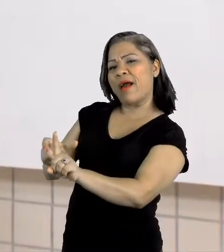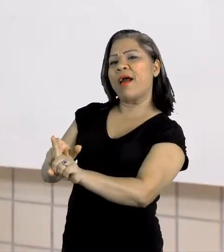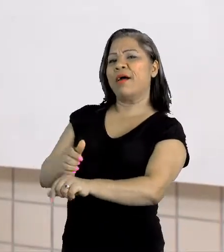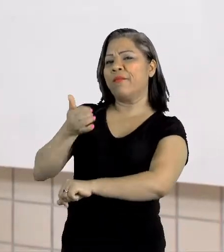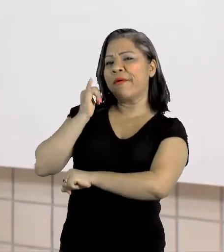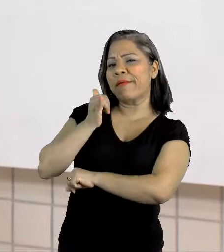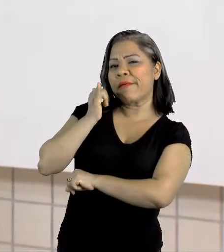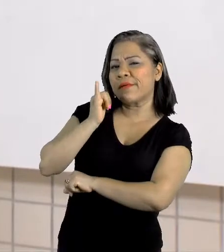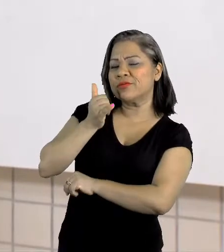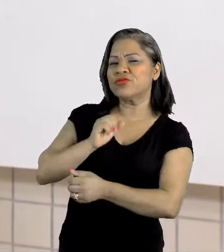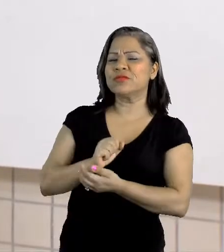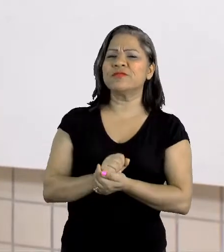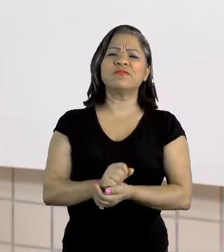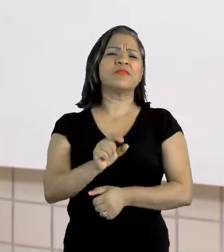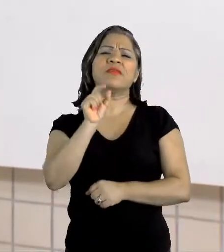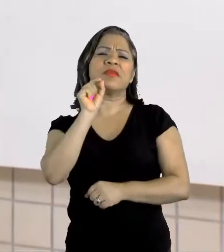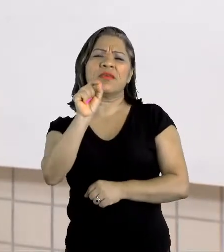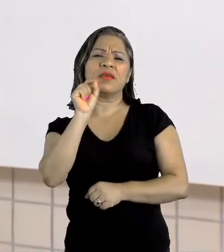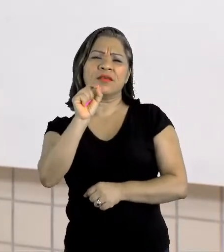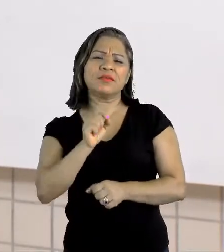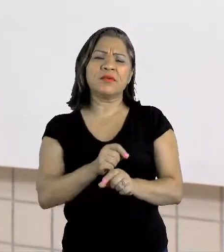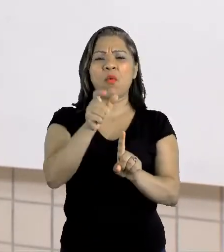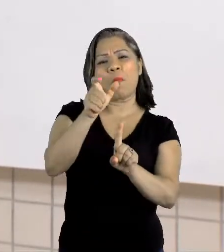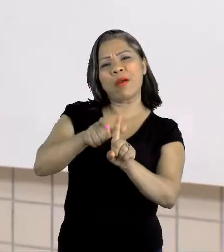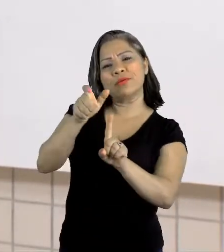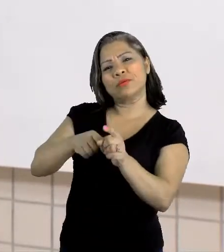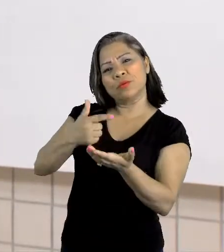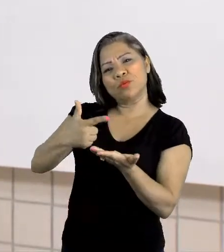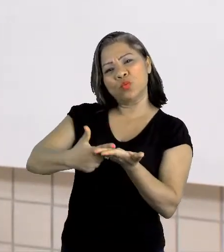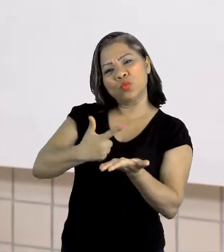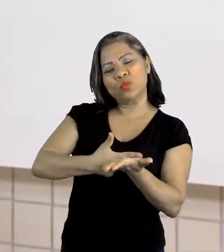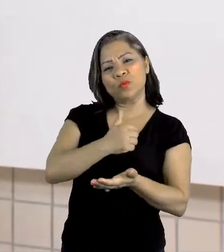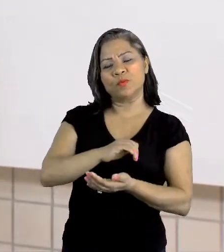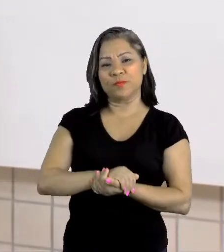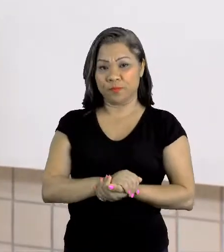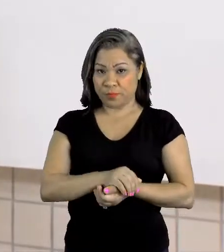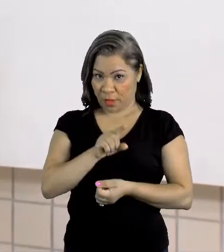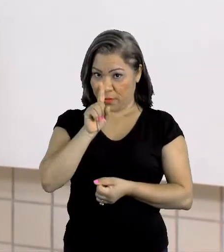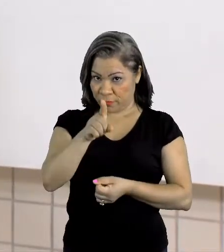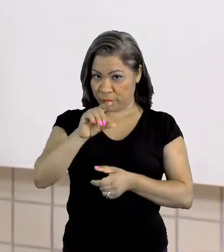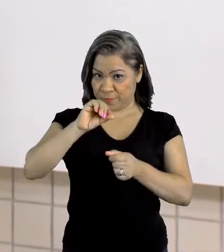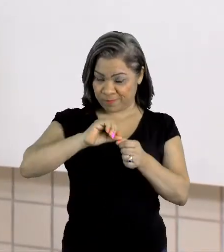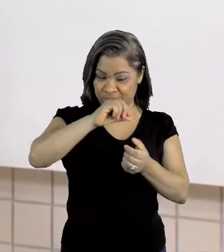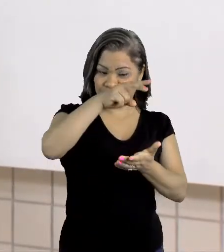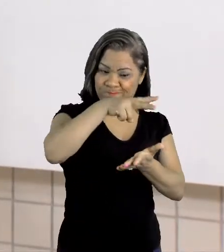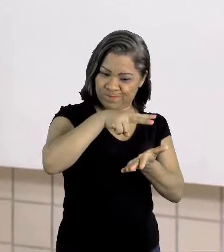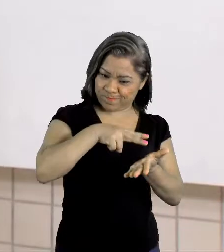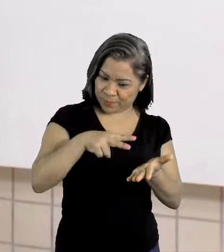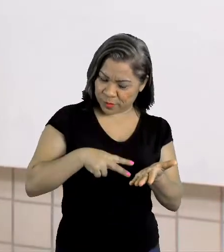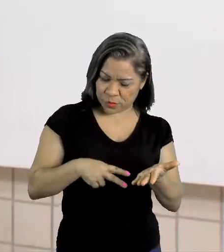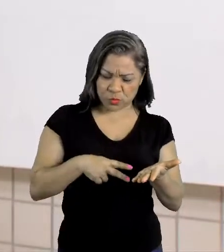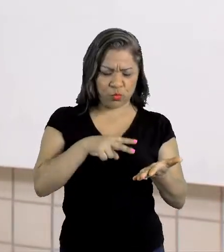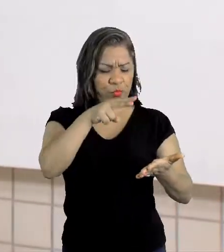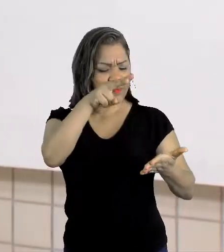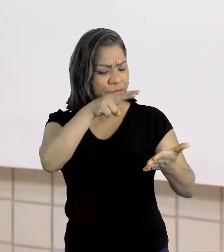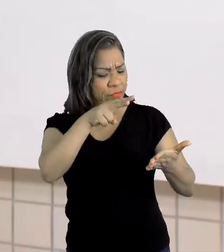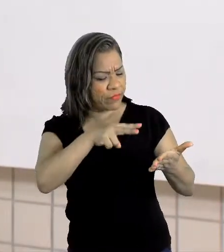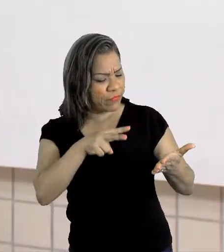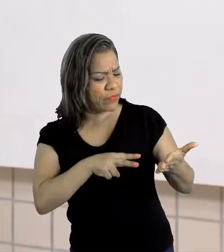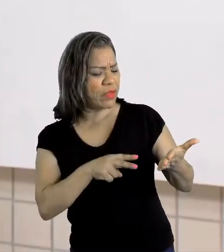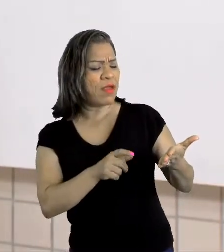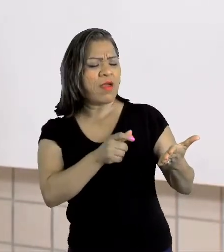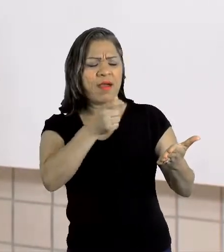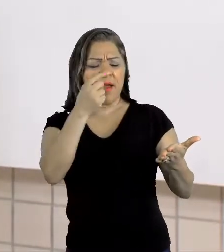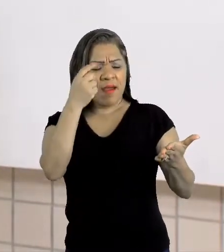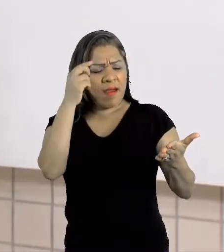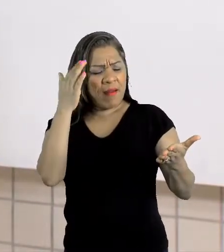as personagens desse livro? Você vai fazer a leitura e verificar direitinho quem são os